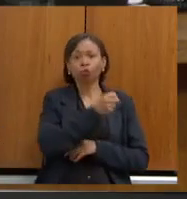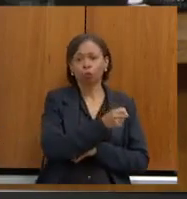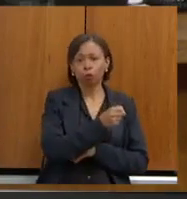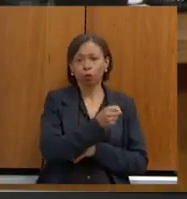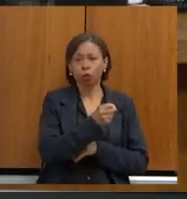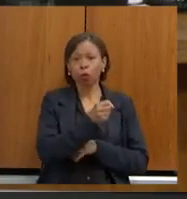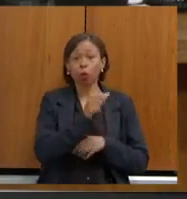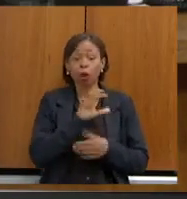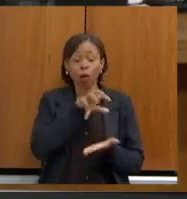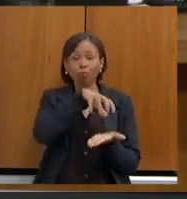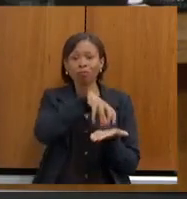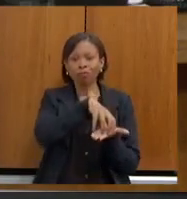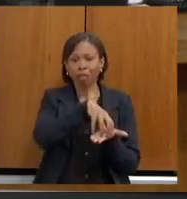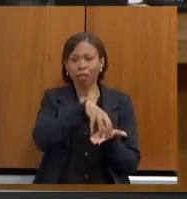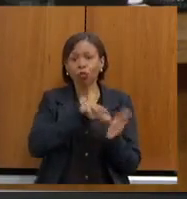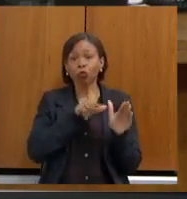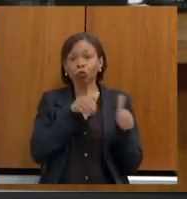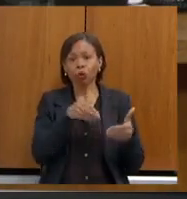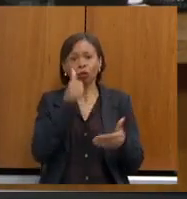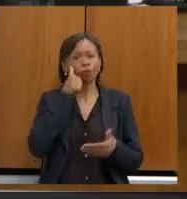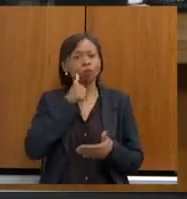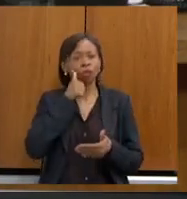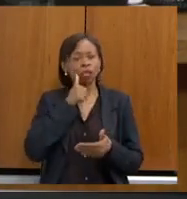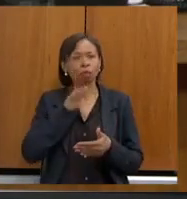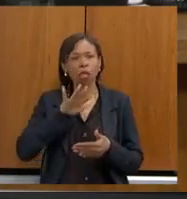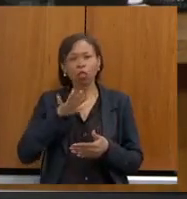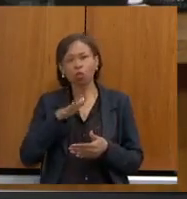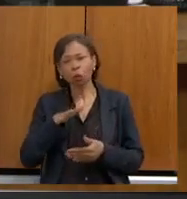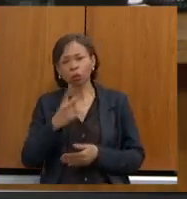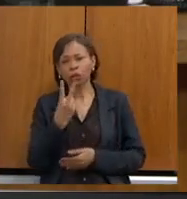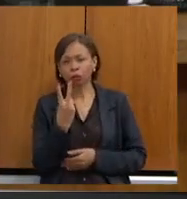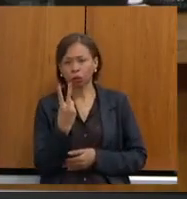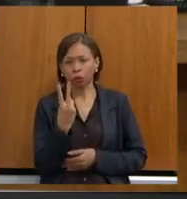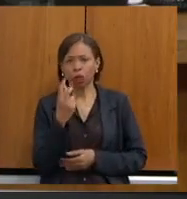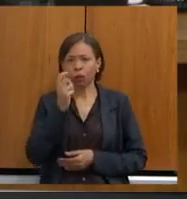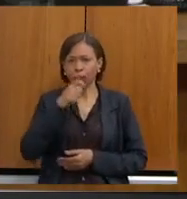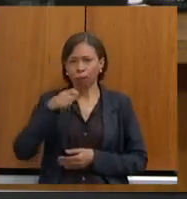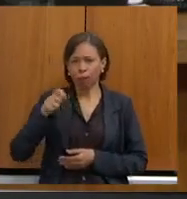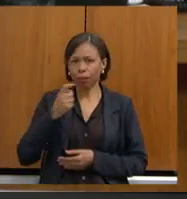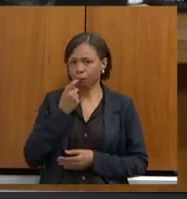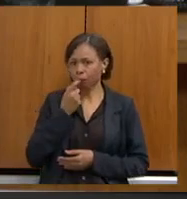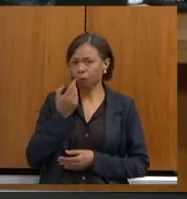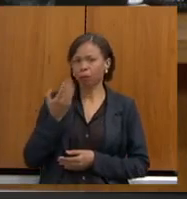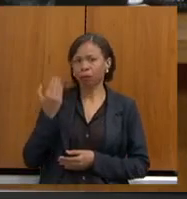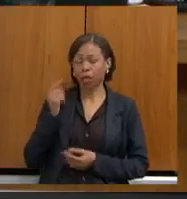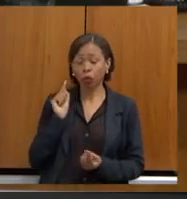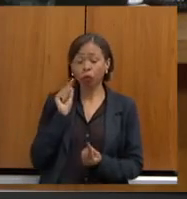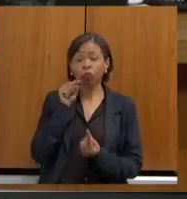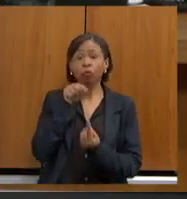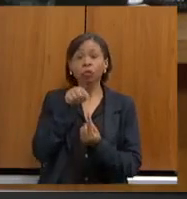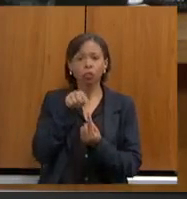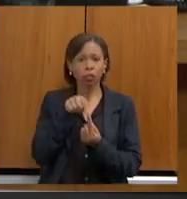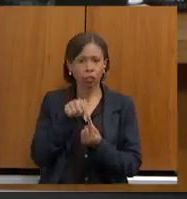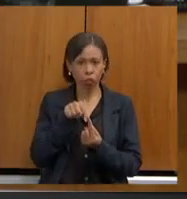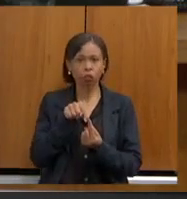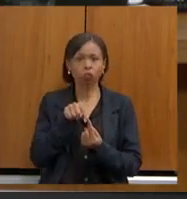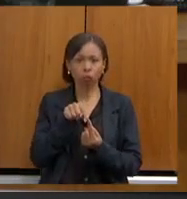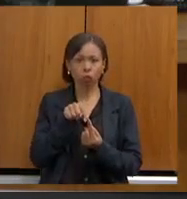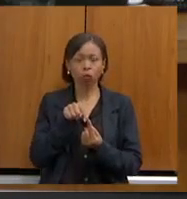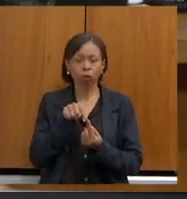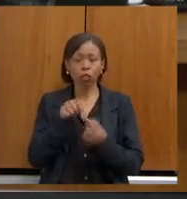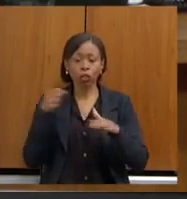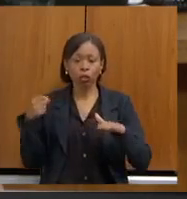processo seletivo não tem nem dois meses que foi feito com o objetivo de disponibilizar portanto